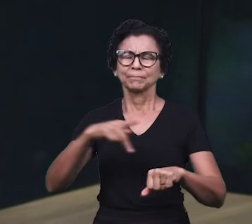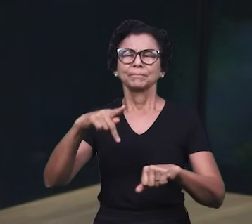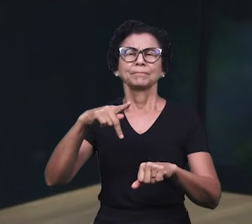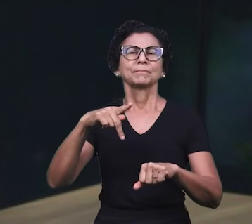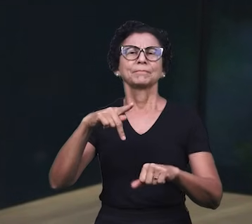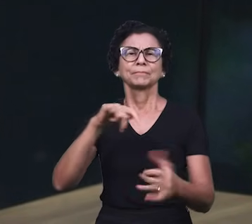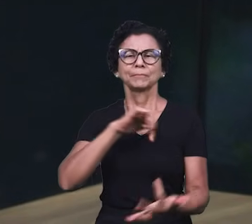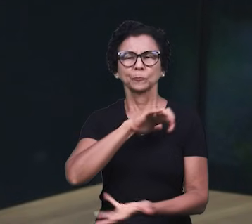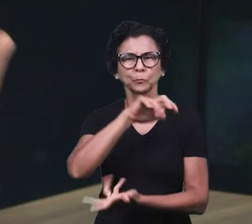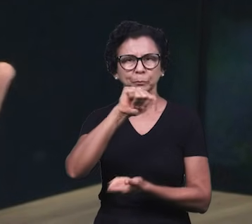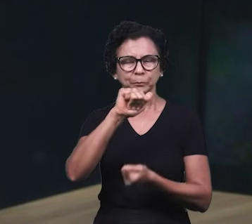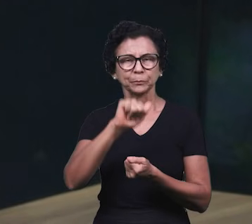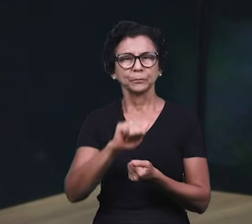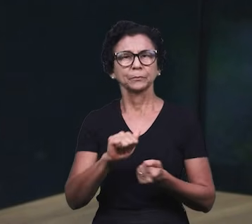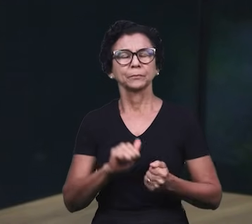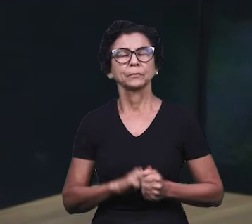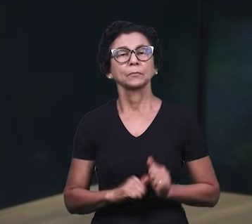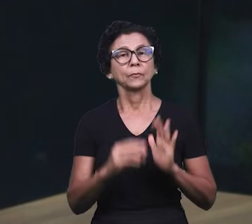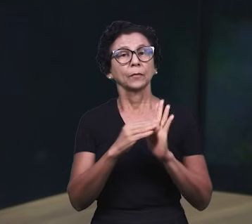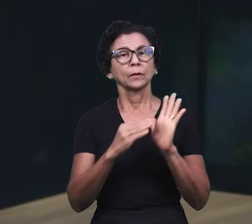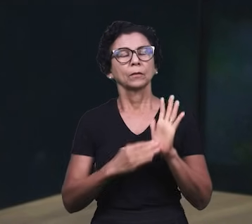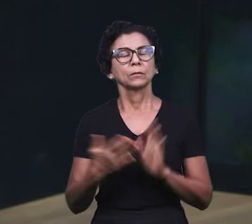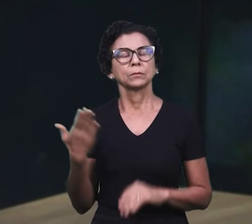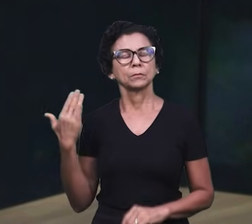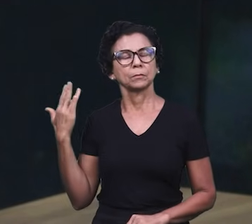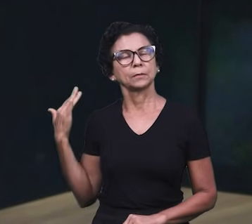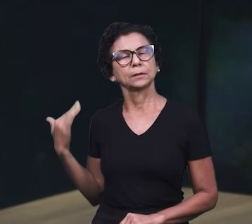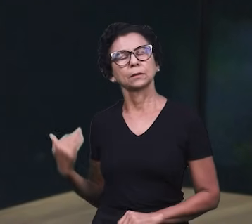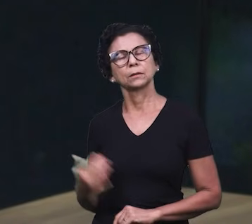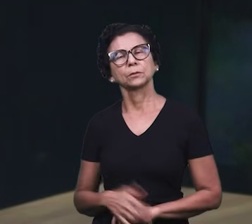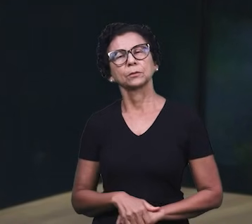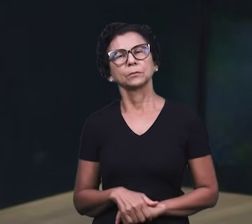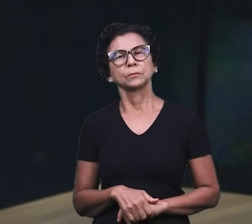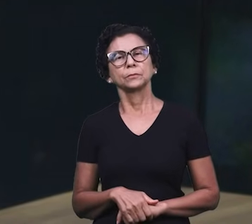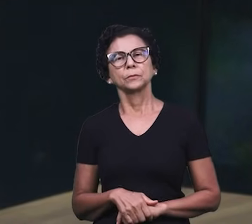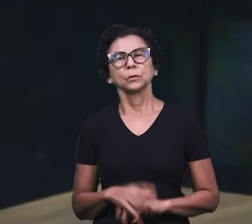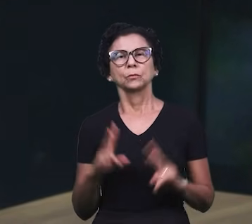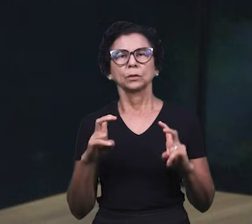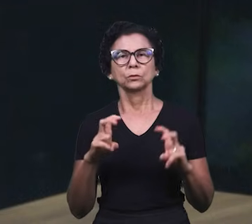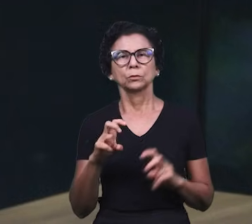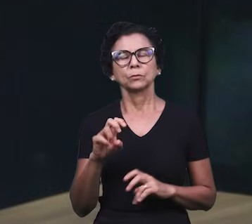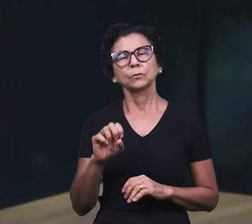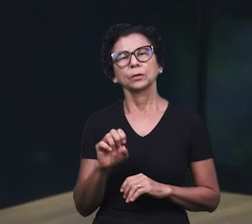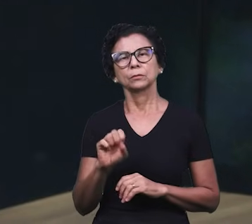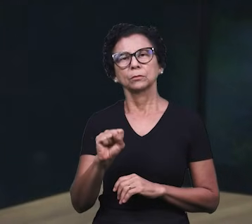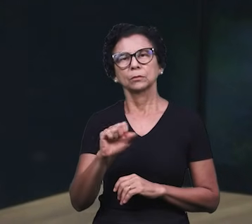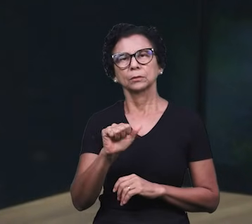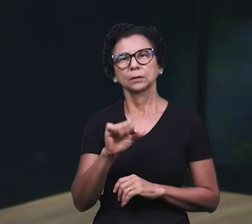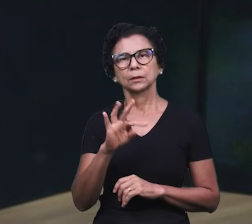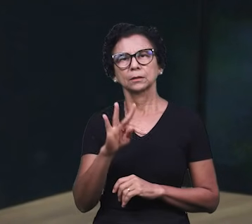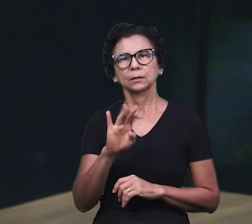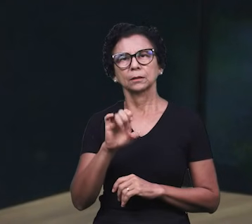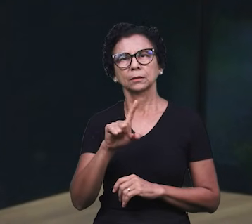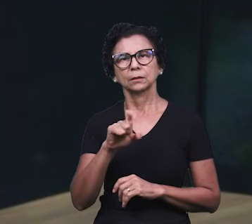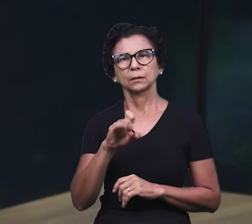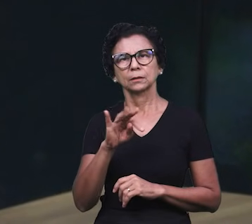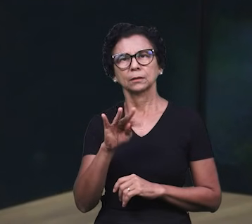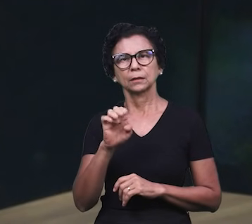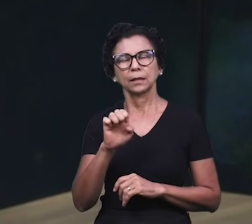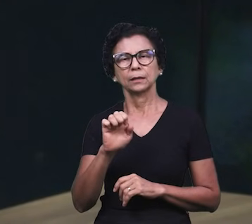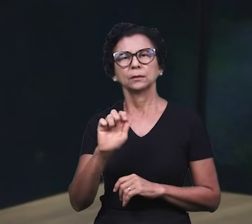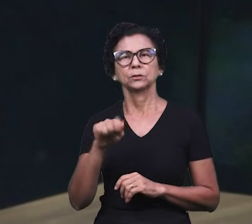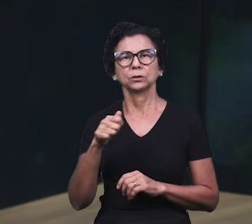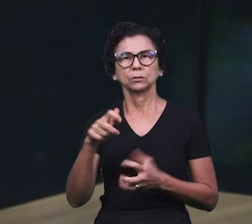países. E no episódio passado nós falamos sobre o satélite, da parte mais